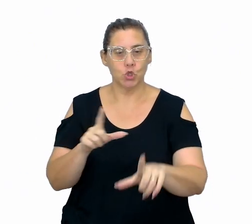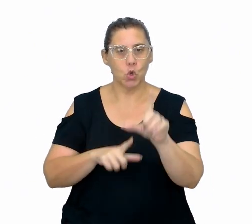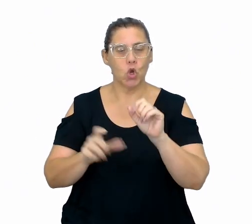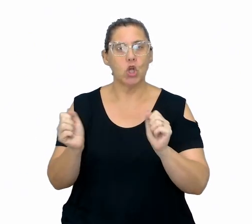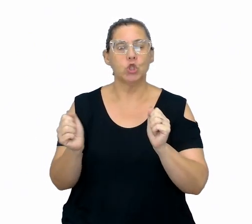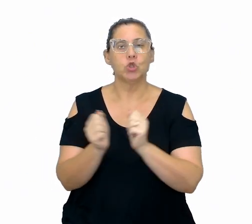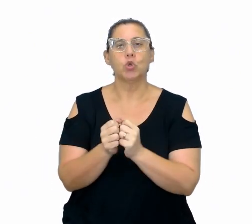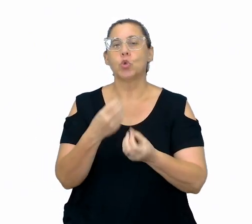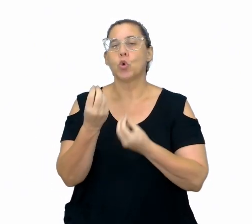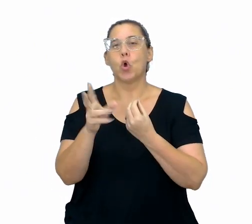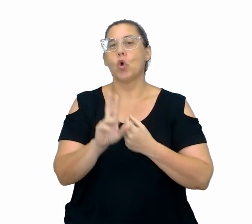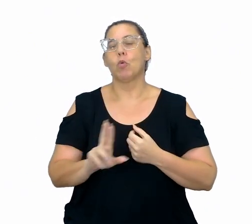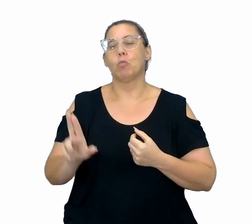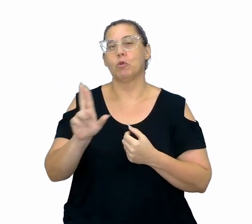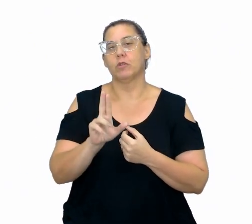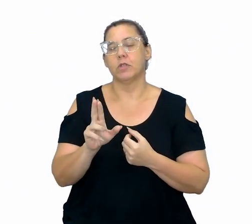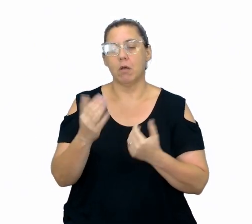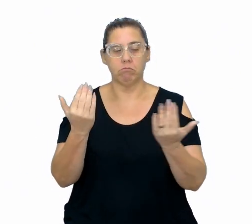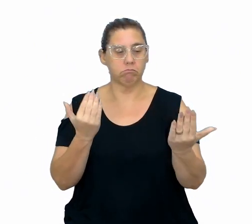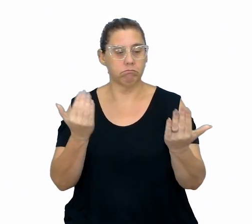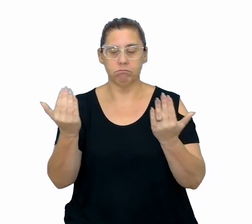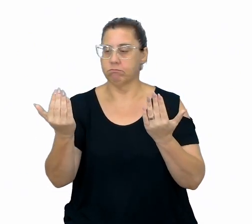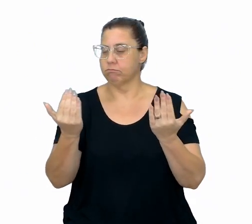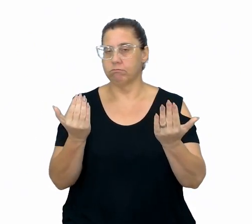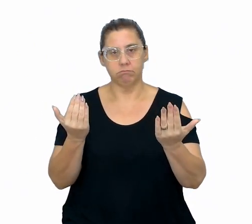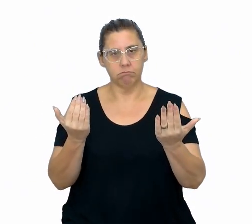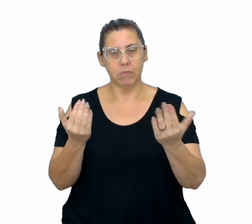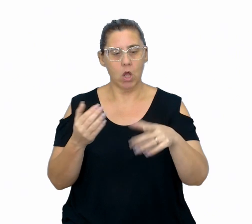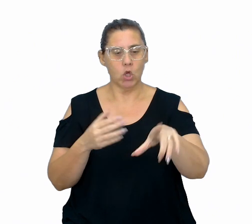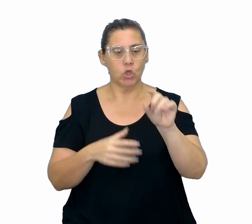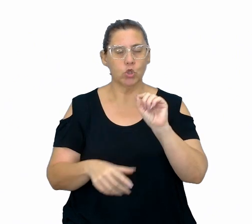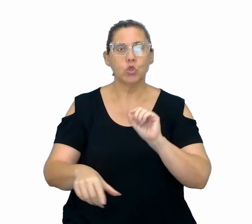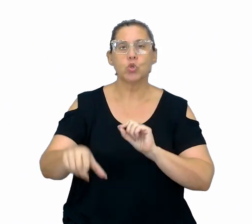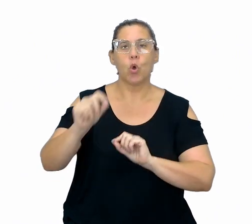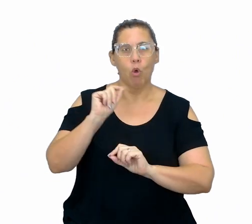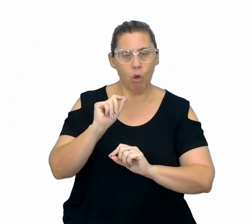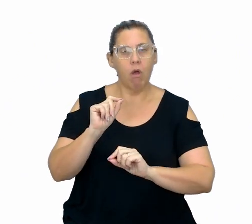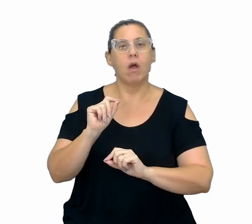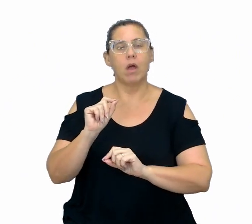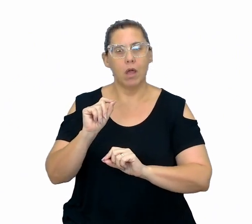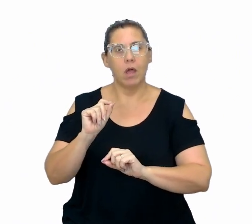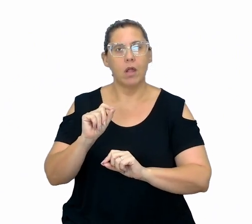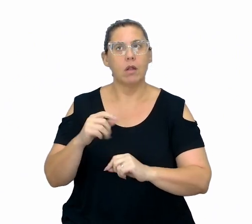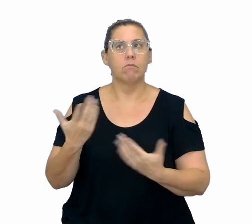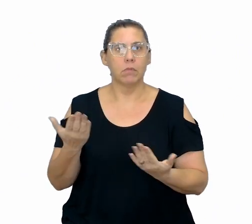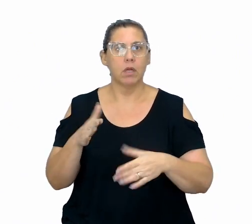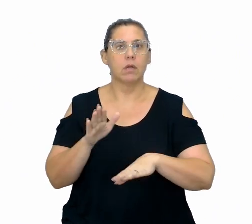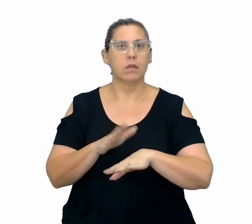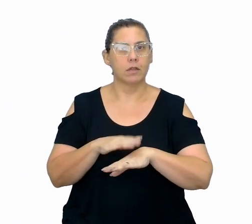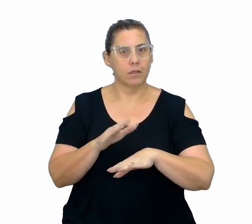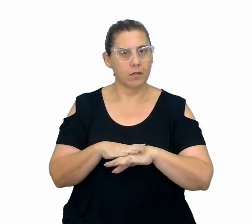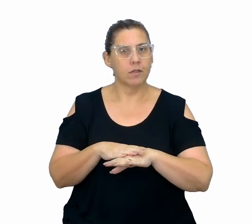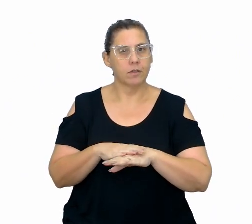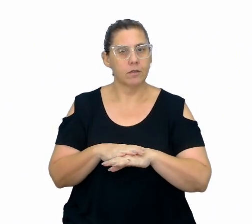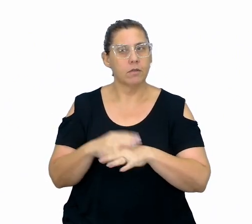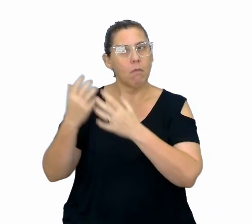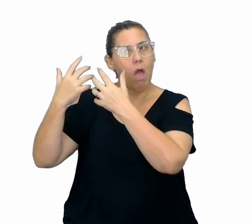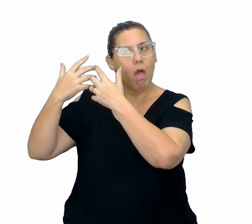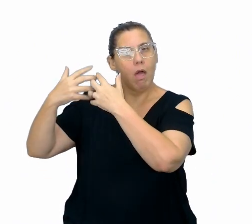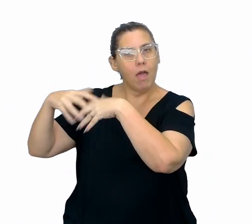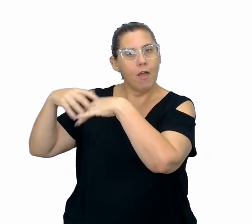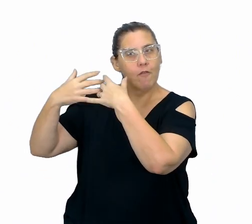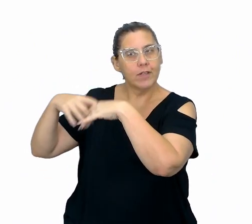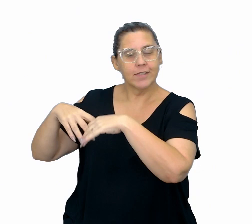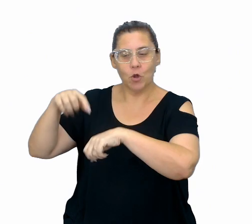como eles irão utilizá-las, comparando as escolhas feitas, certo? E isso permite maior reflexão sobre o sistema